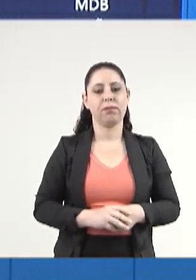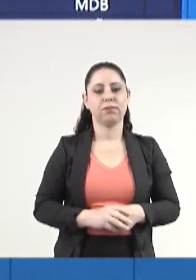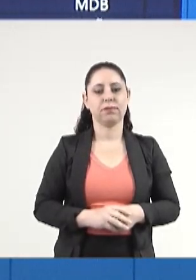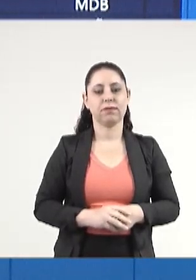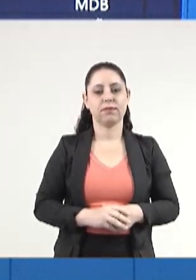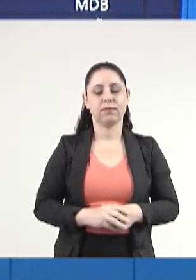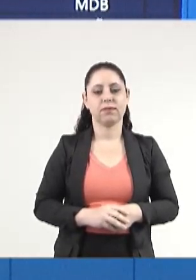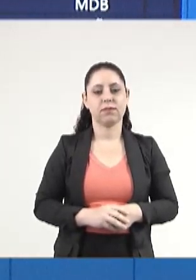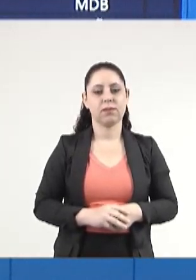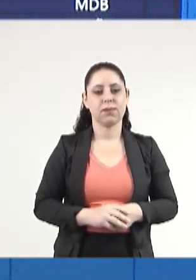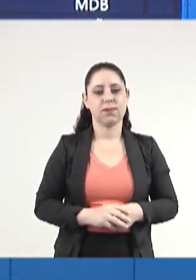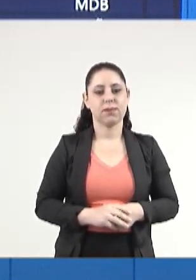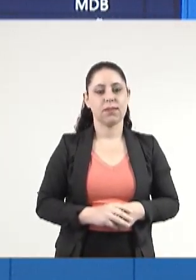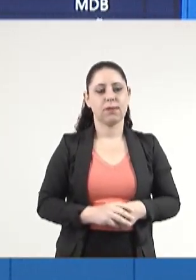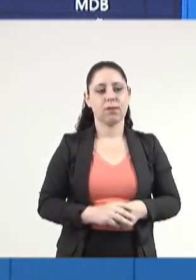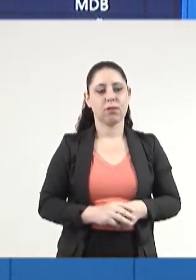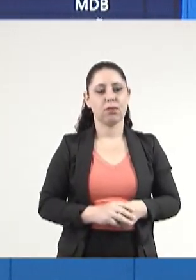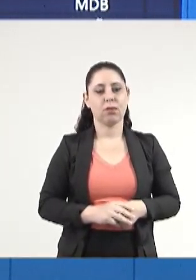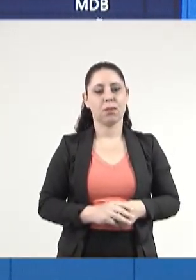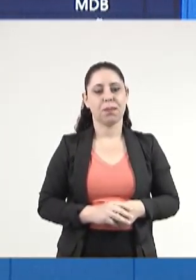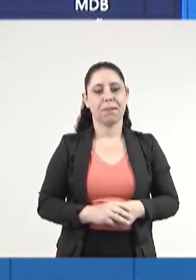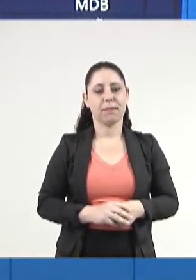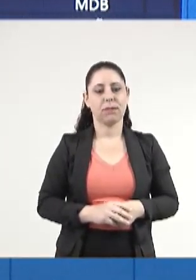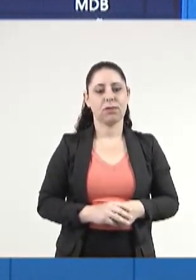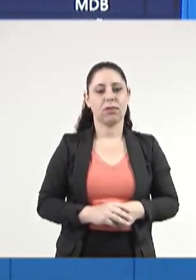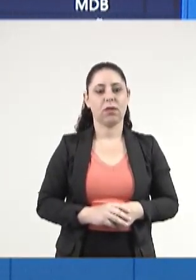Tudo, irmão. Tudo tranquilo.